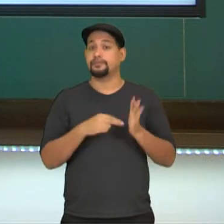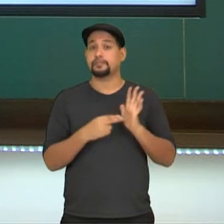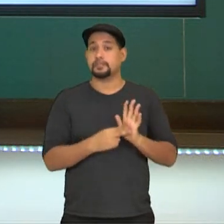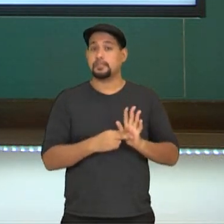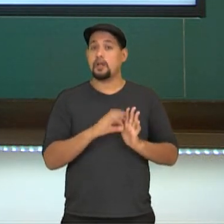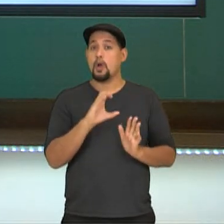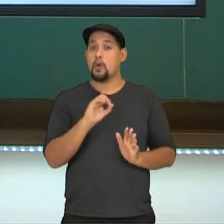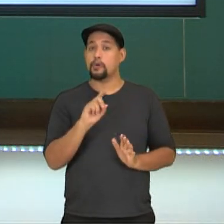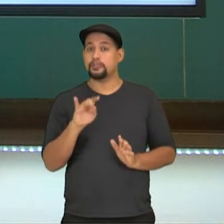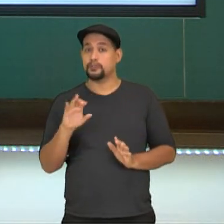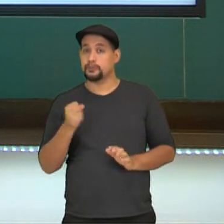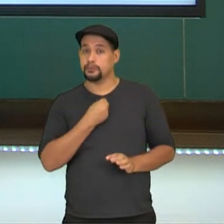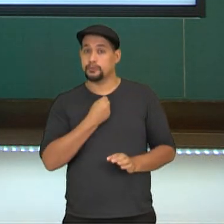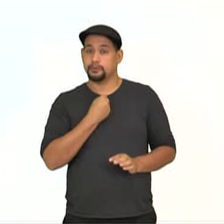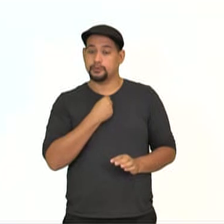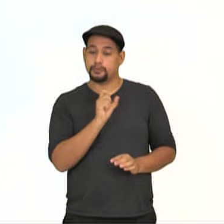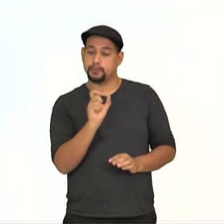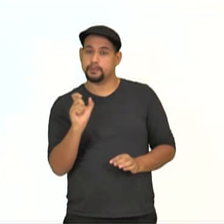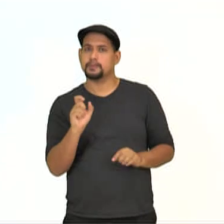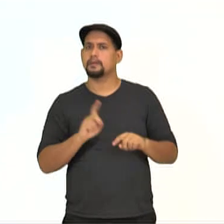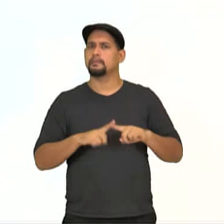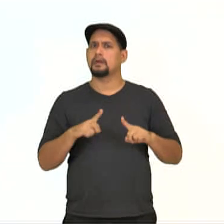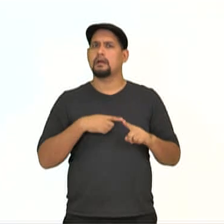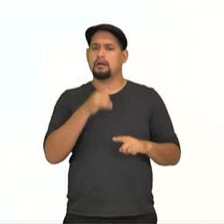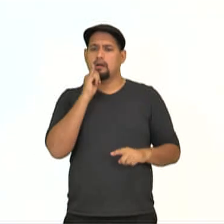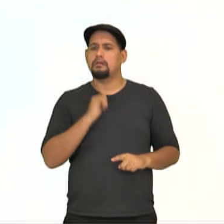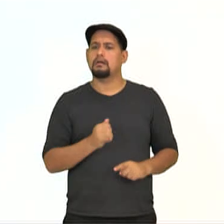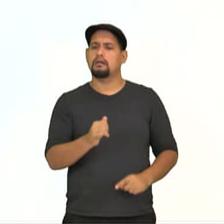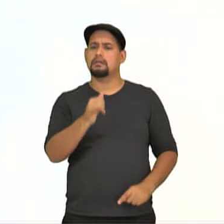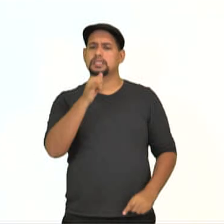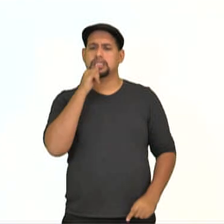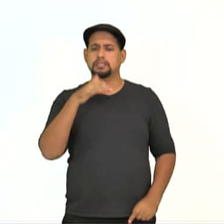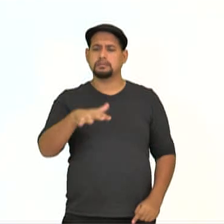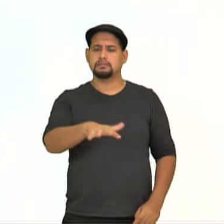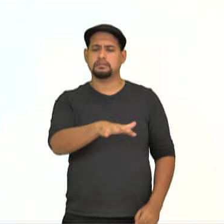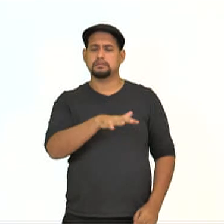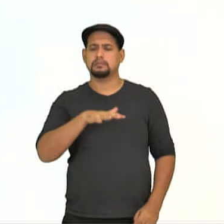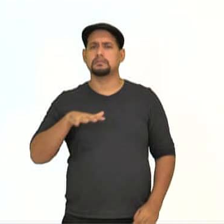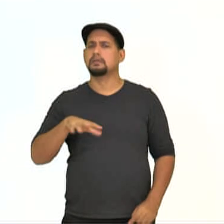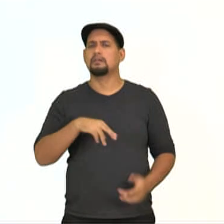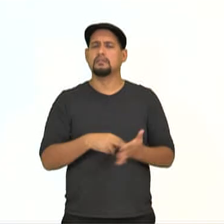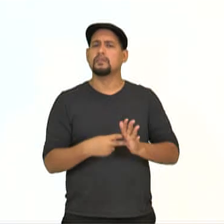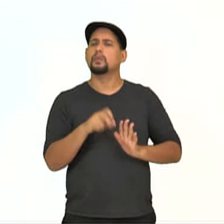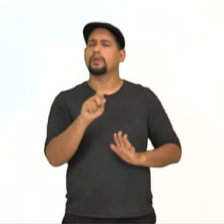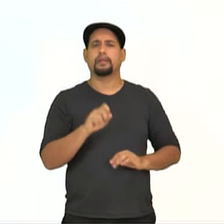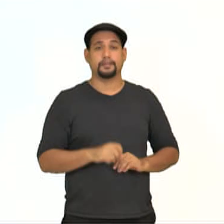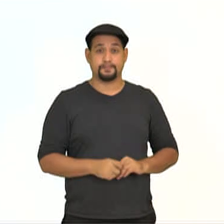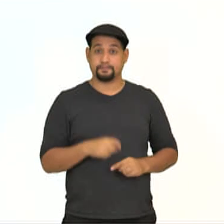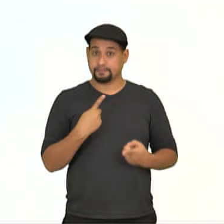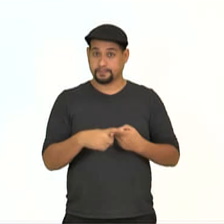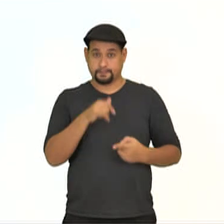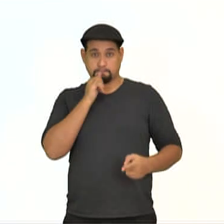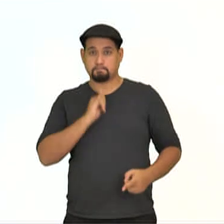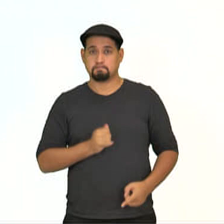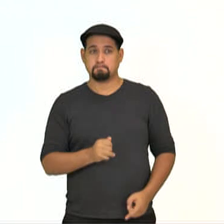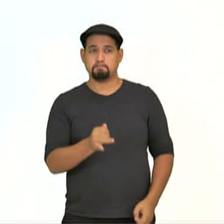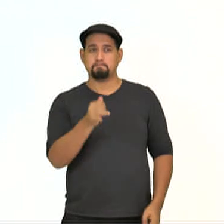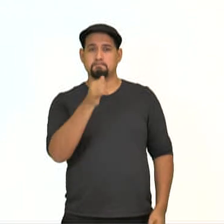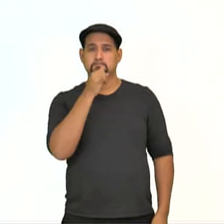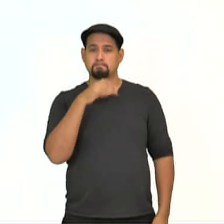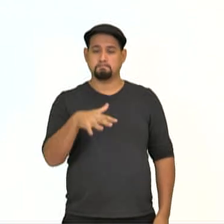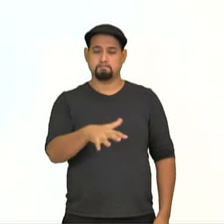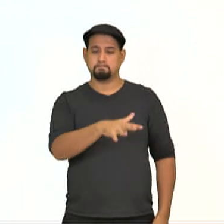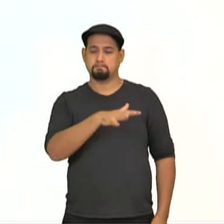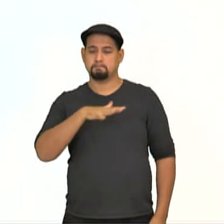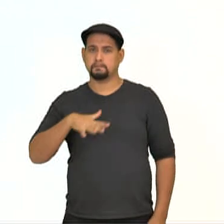códigos. Bom, e o campo elétrico uniforme, que tem a ver com isso, né? Tem tudo a ver, porque o campo elétrico uniforme pode ser usado